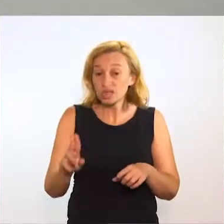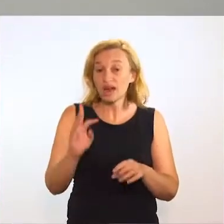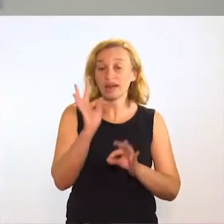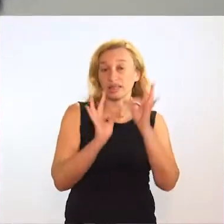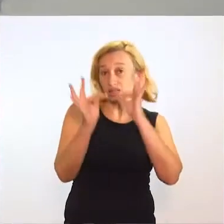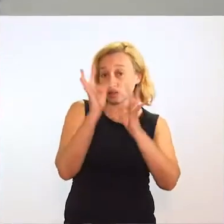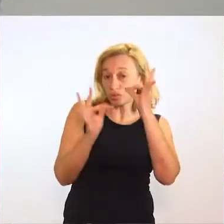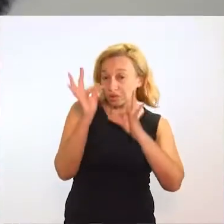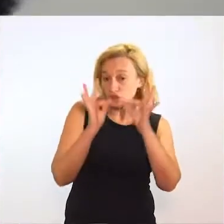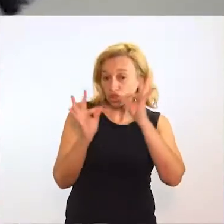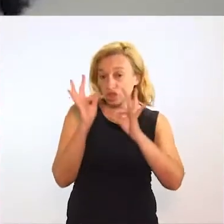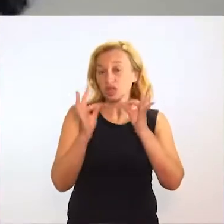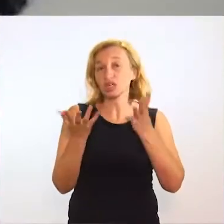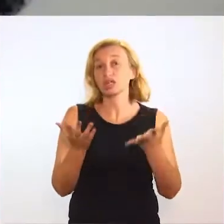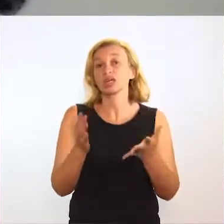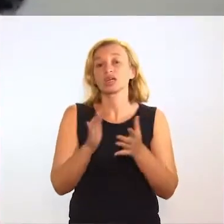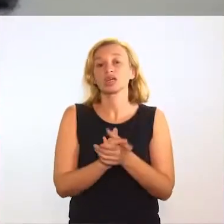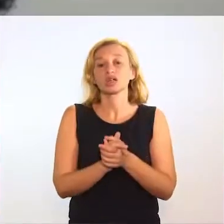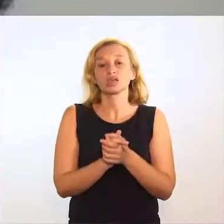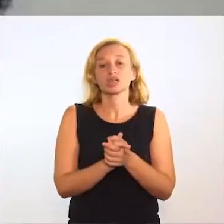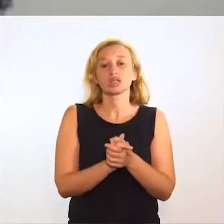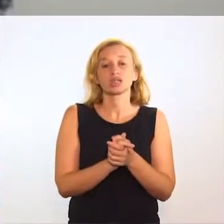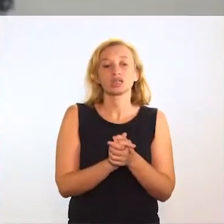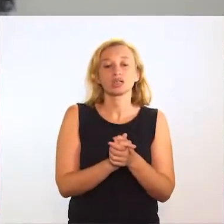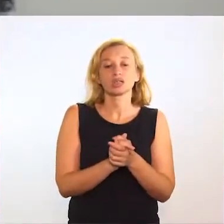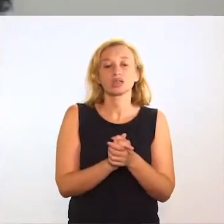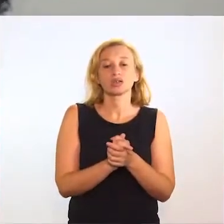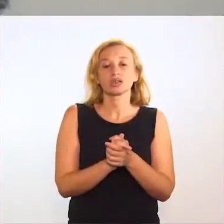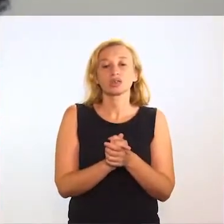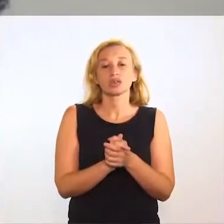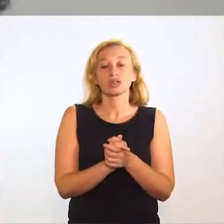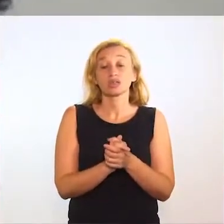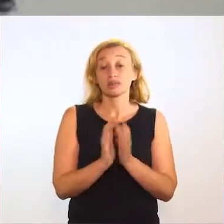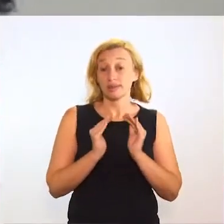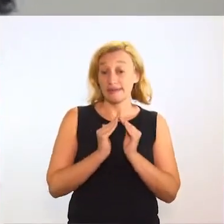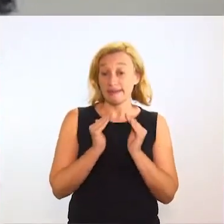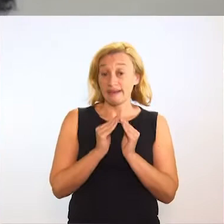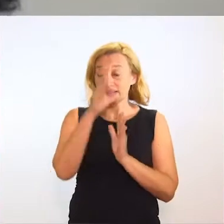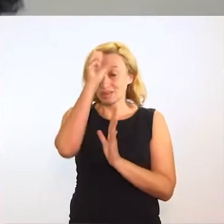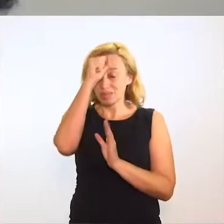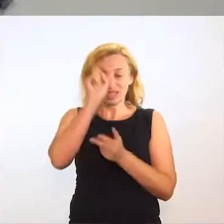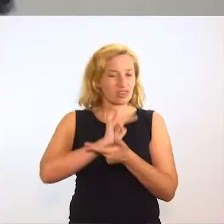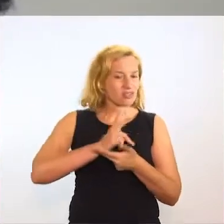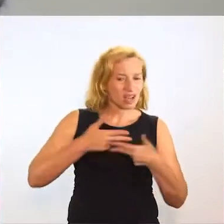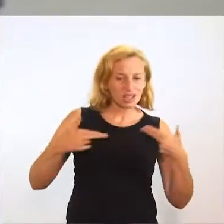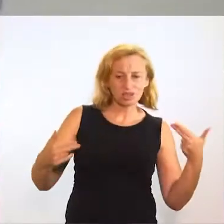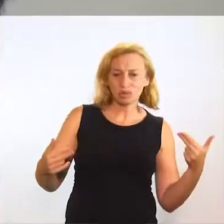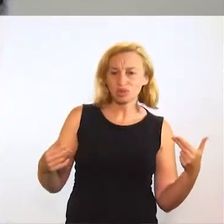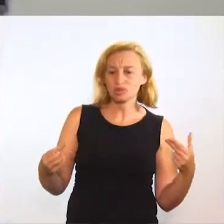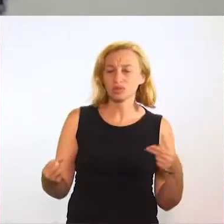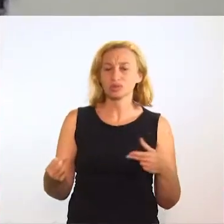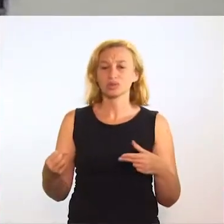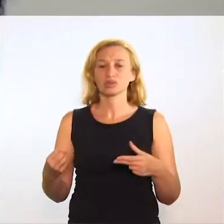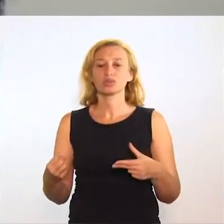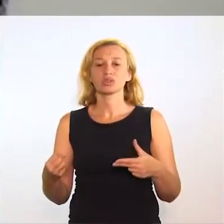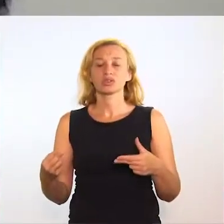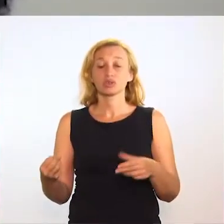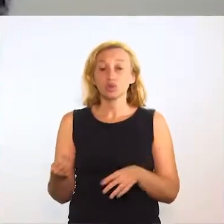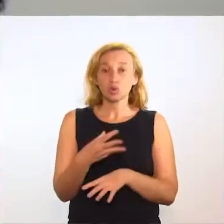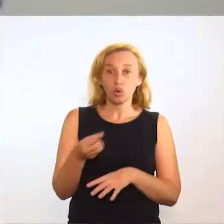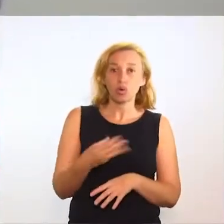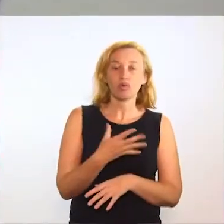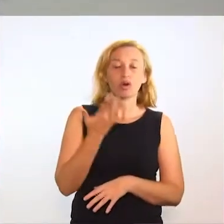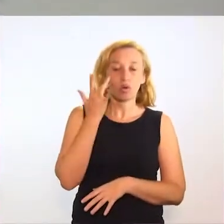ferramentas que todo mundo usava, assim, né? De ter o YouTube também como uma ferramenta de estar em casa e aprender a fazer um monte de coisa nova,